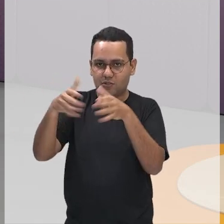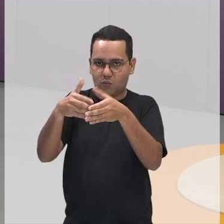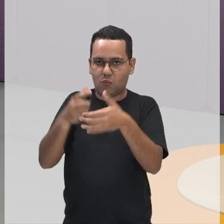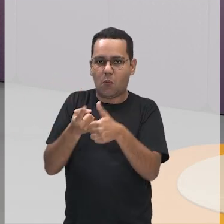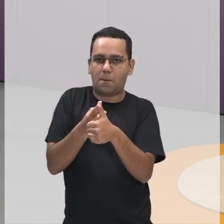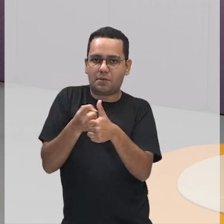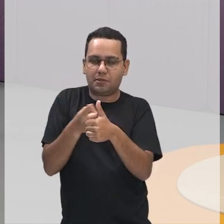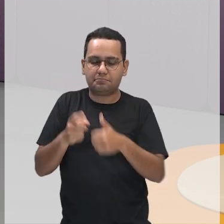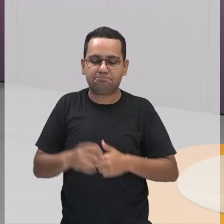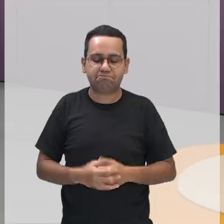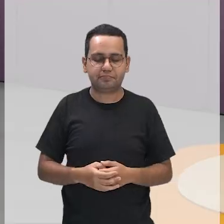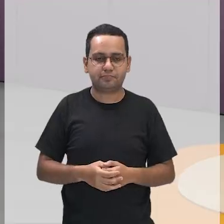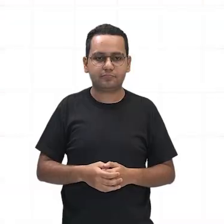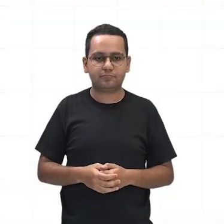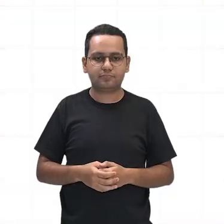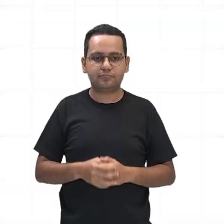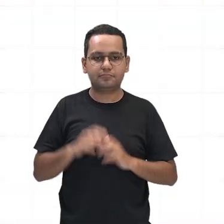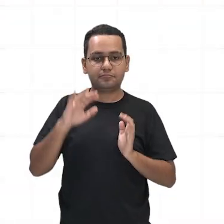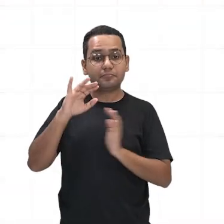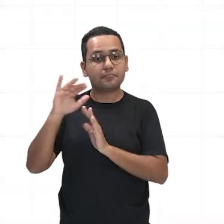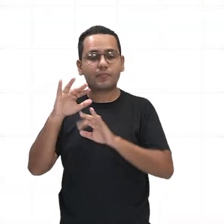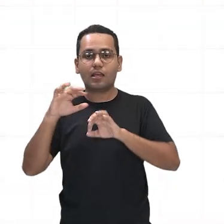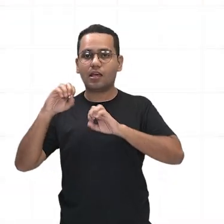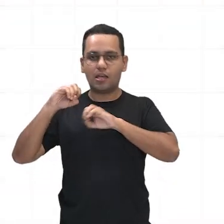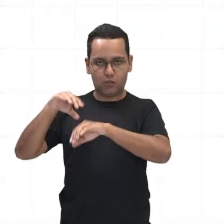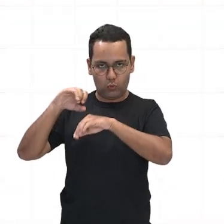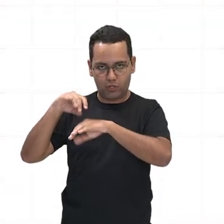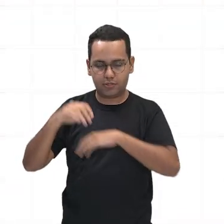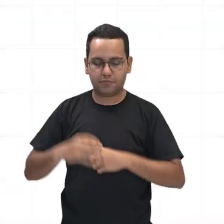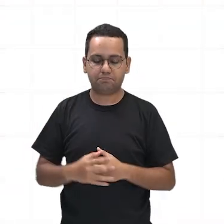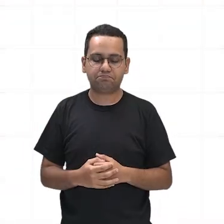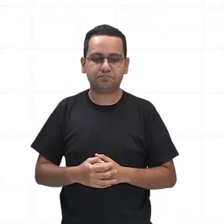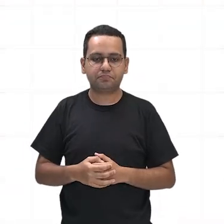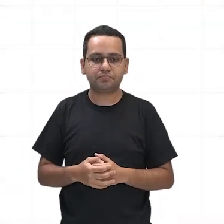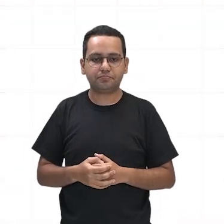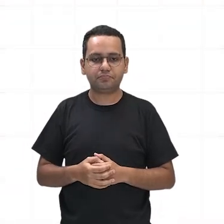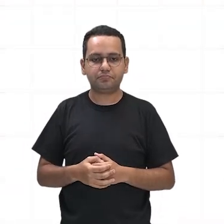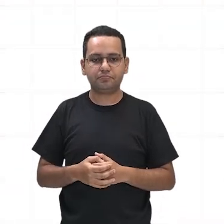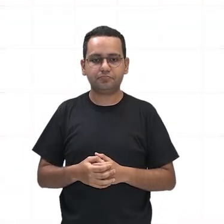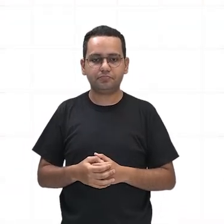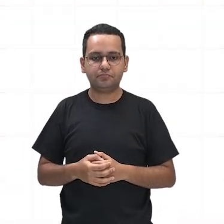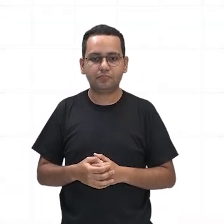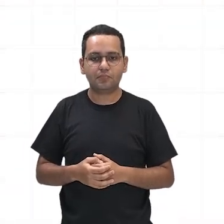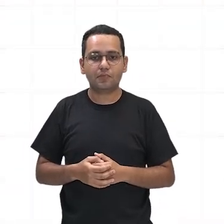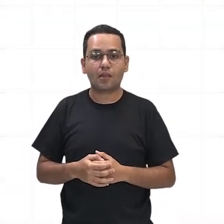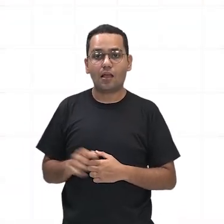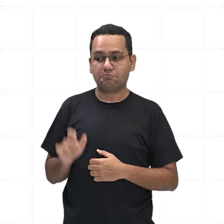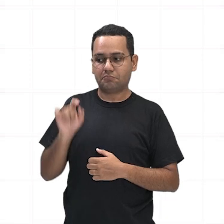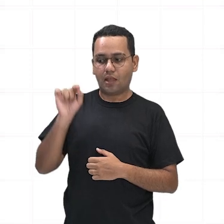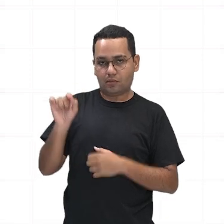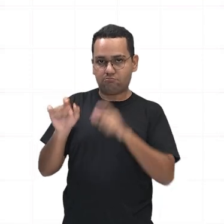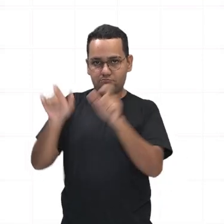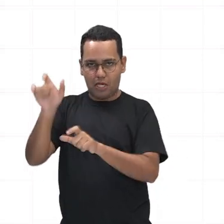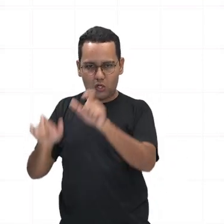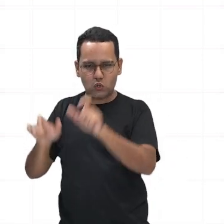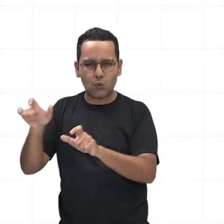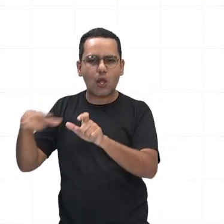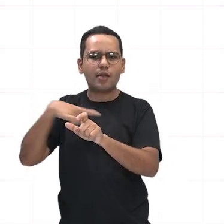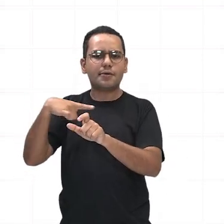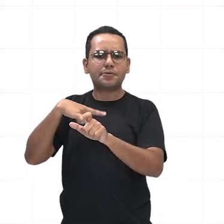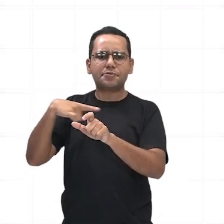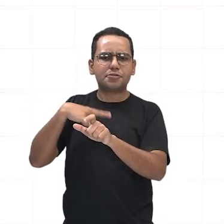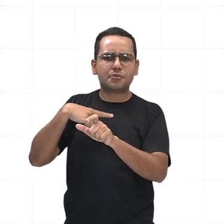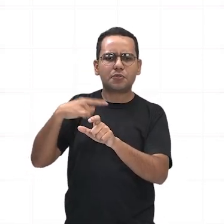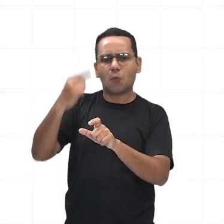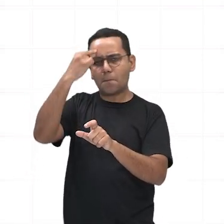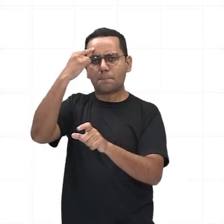um pouco sobre essa educação espartana, né? Porque um cidadão espartano, ele era criado desde pequeno, então,